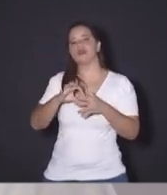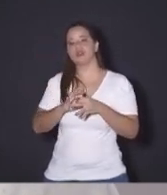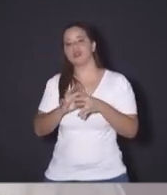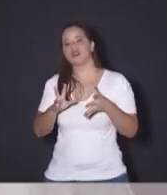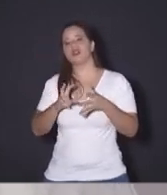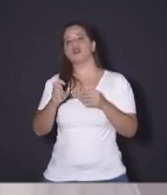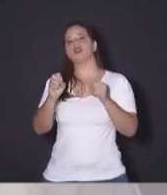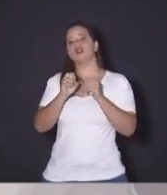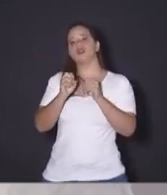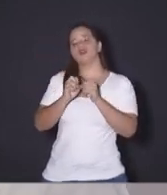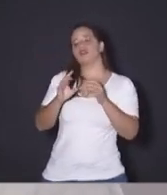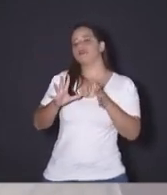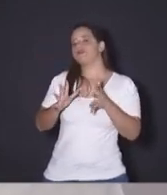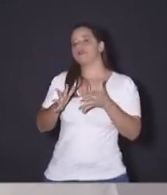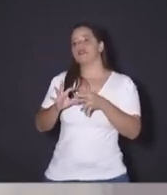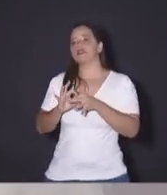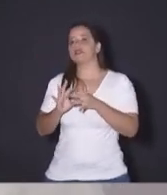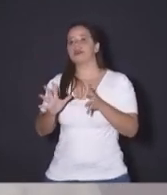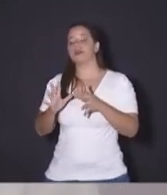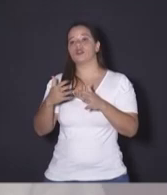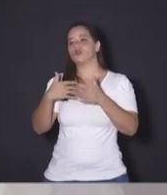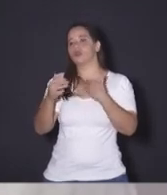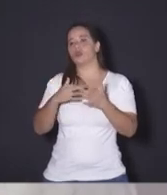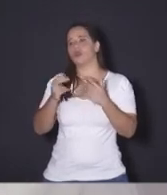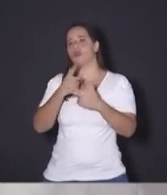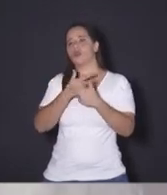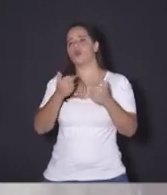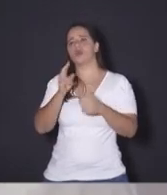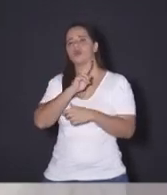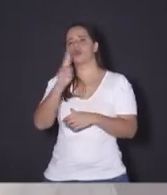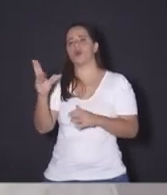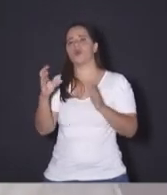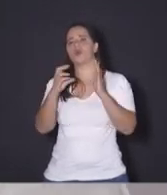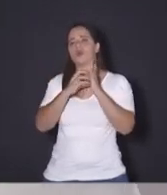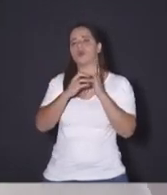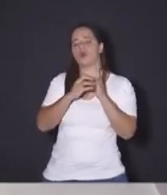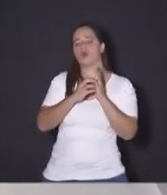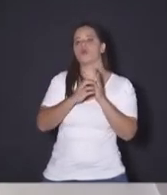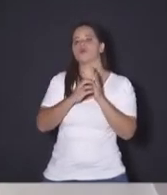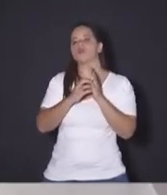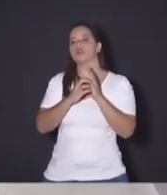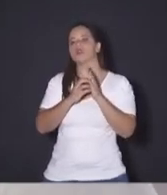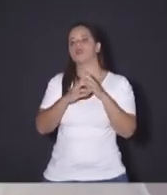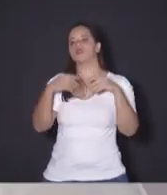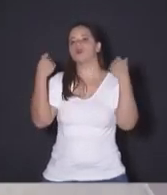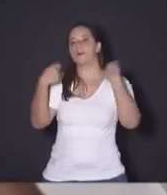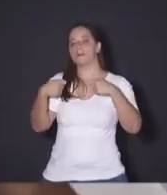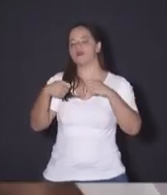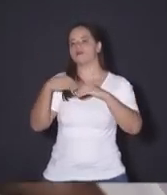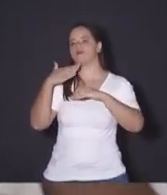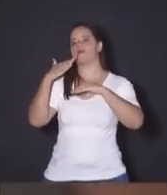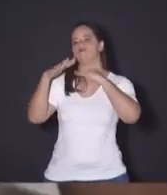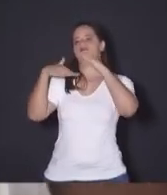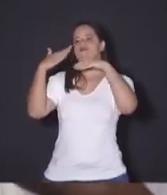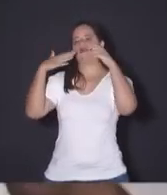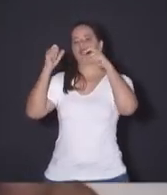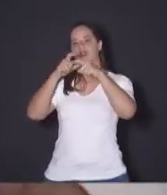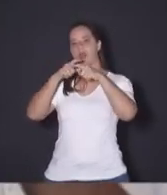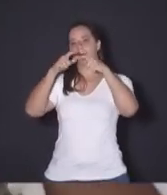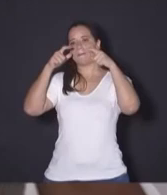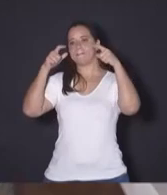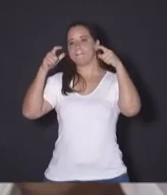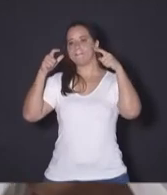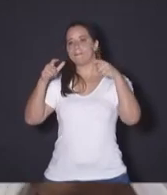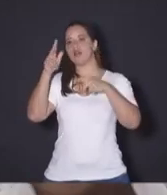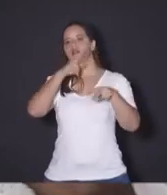de uma mídia independente ou seja qual for o nome ou comunitária a gente precisa construir ampliar a